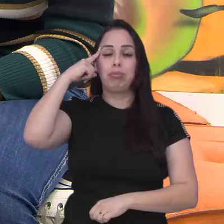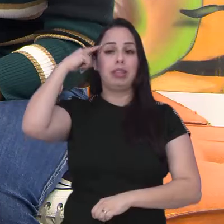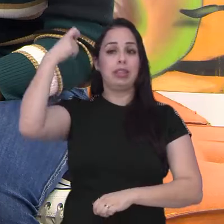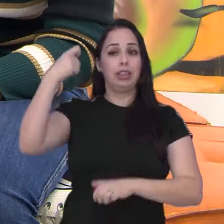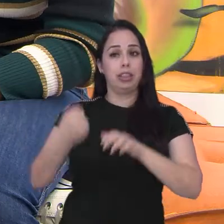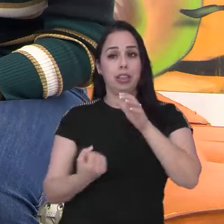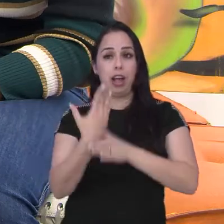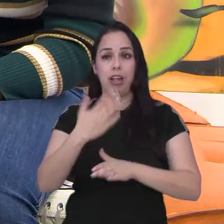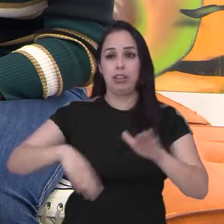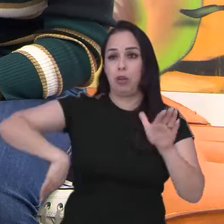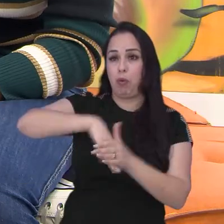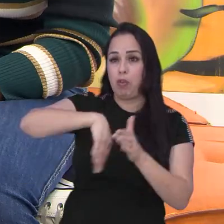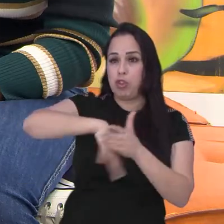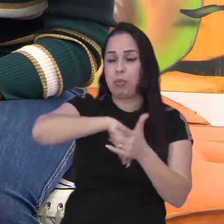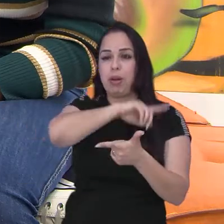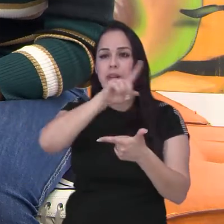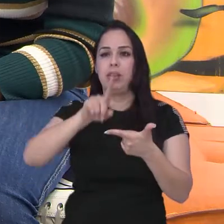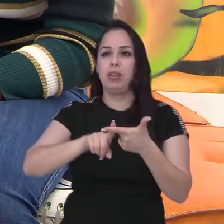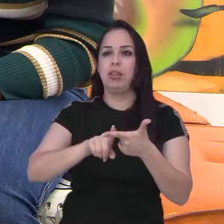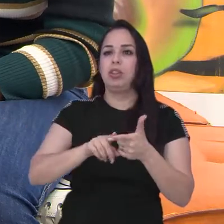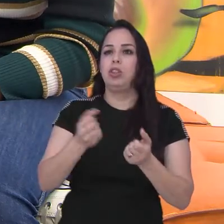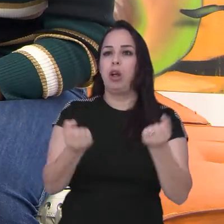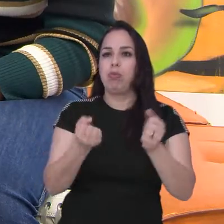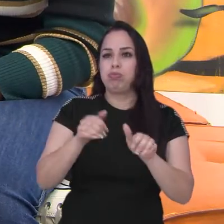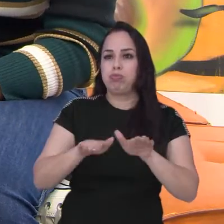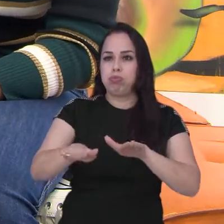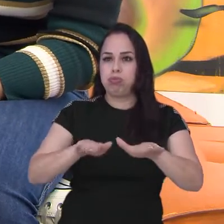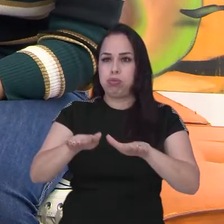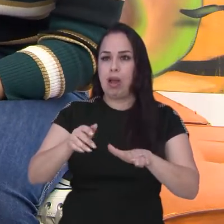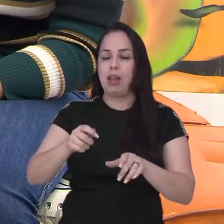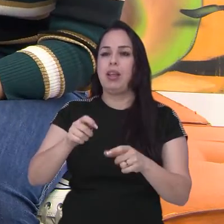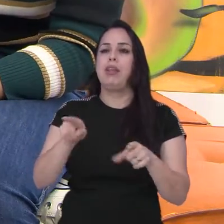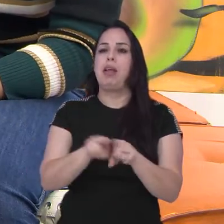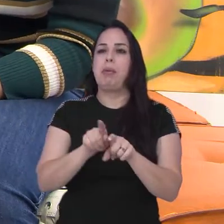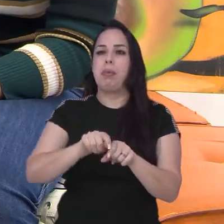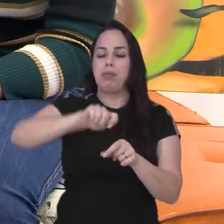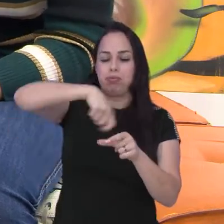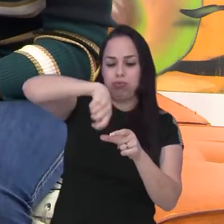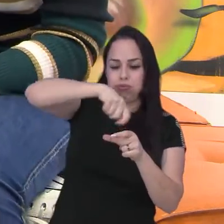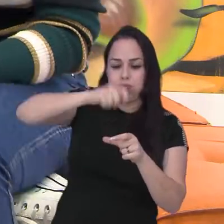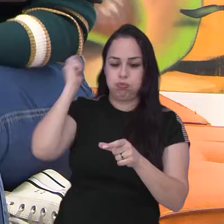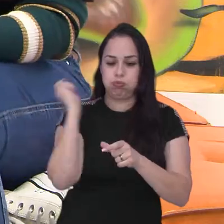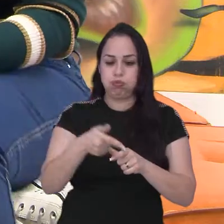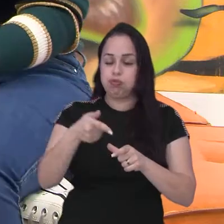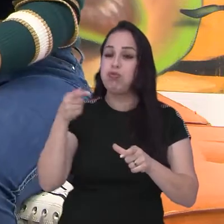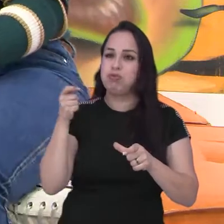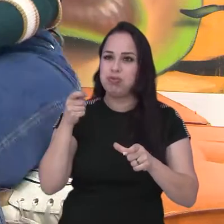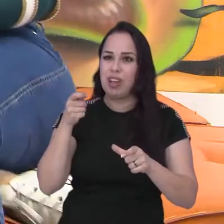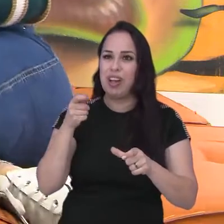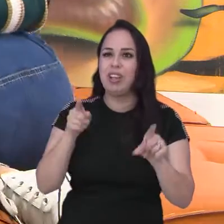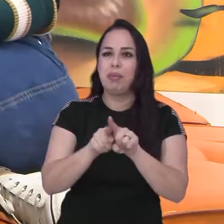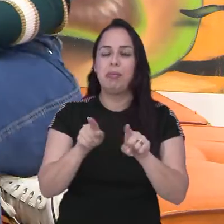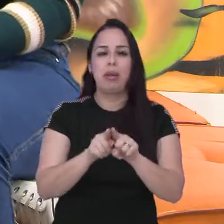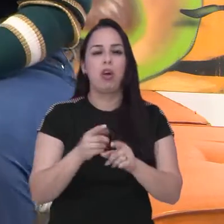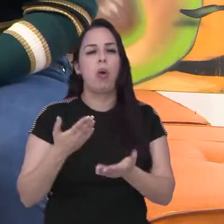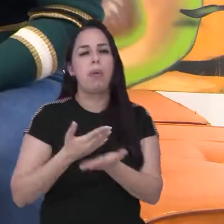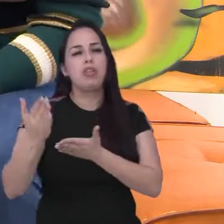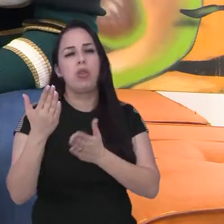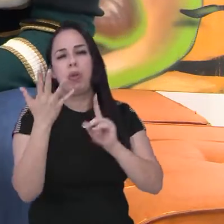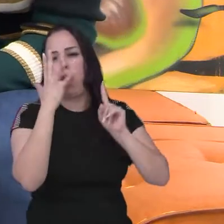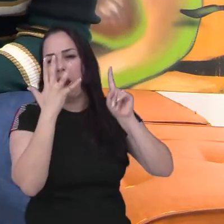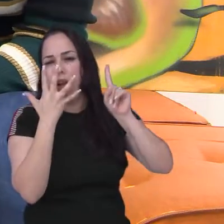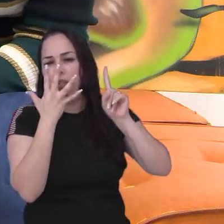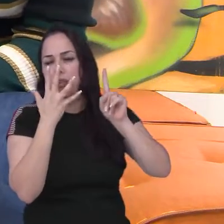no bairro, né? Aí é futebol, né? Carrinho de rolemã, peão. Você começou a se envolver. Você falou que o primeiro envolvimento foi ali com carnaval, né? Mas com que idade que